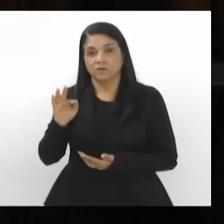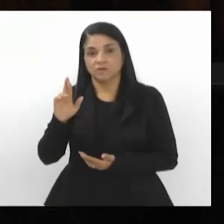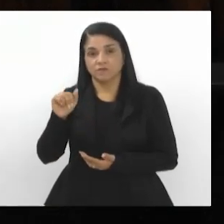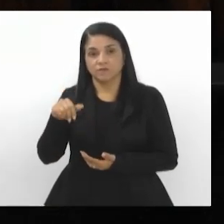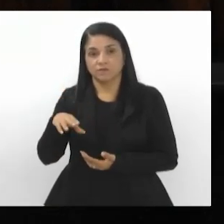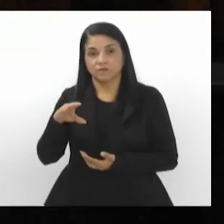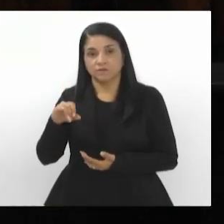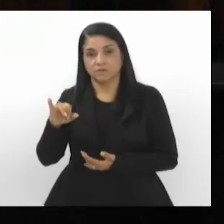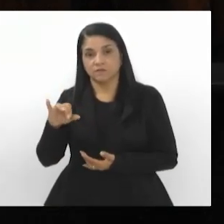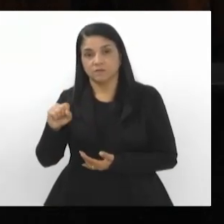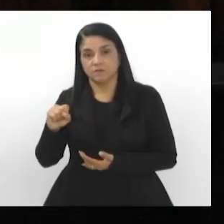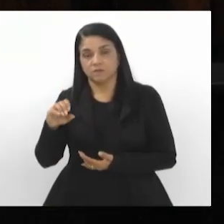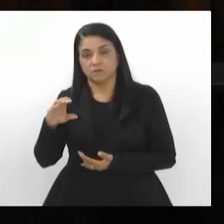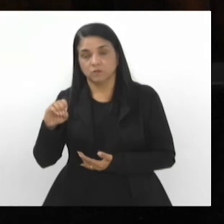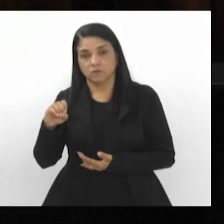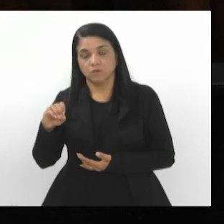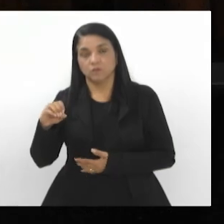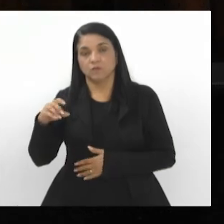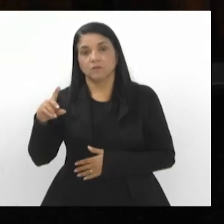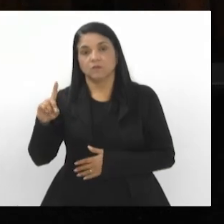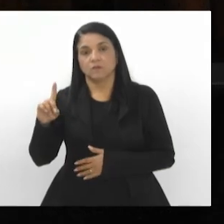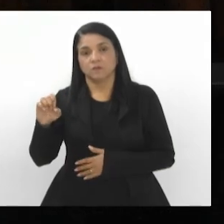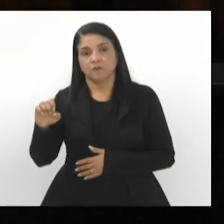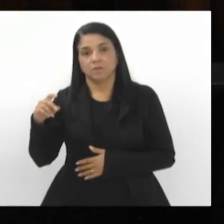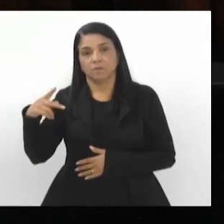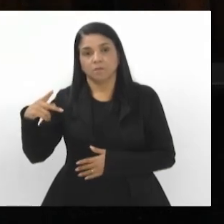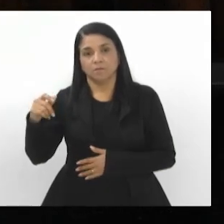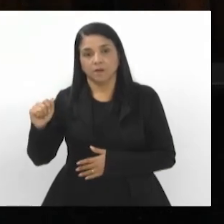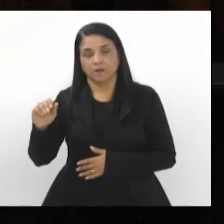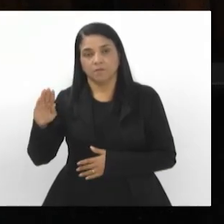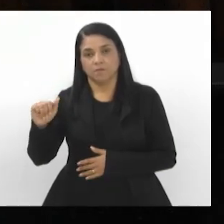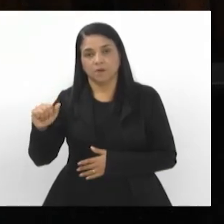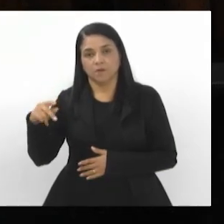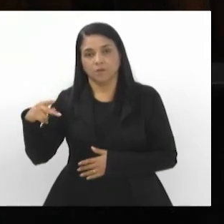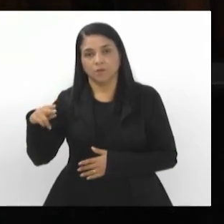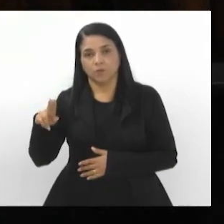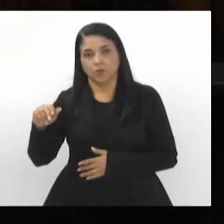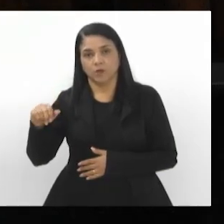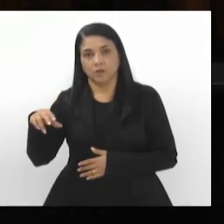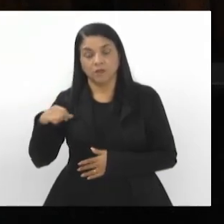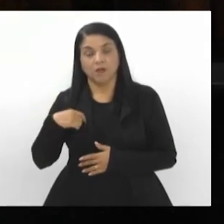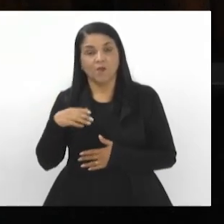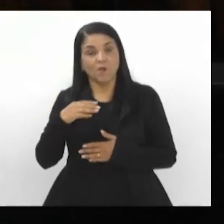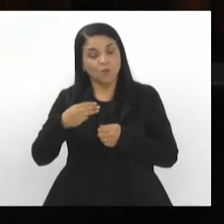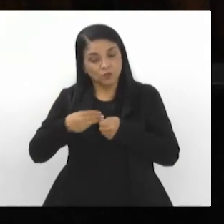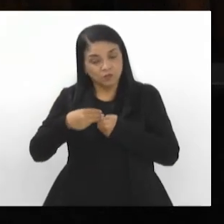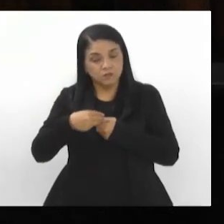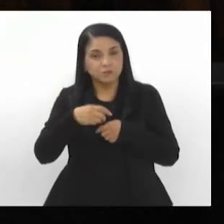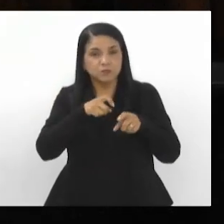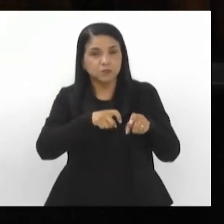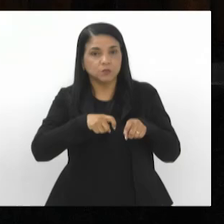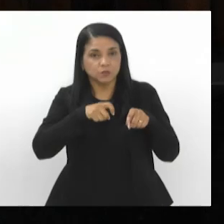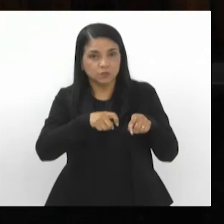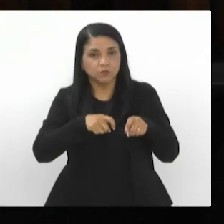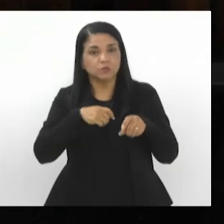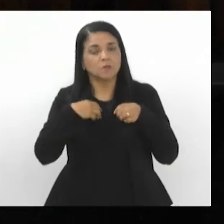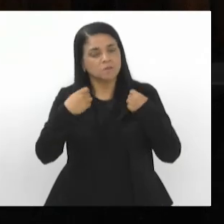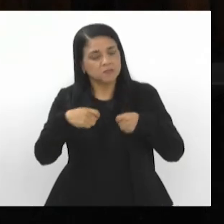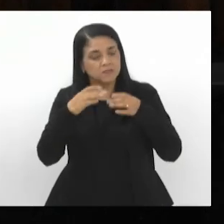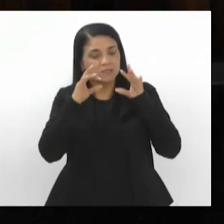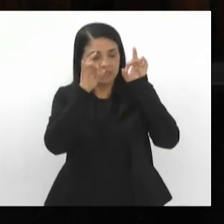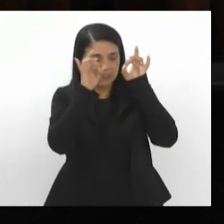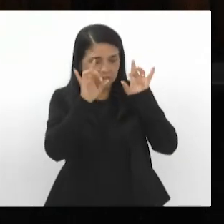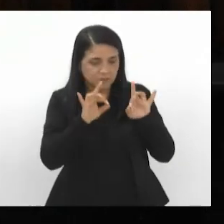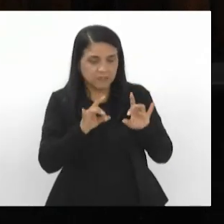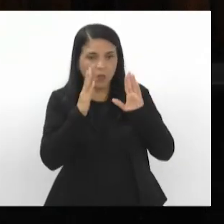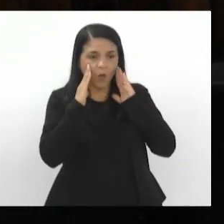é um município de agricultores. A gente precisa dar atenção especial ao interior do estado do Rio de